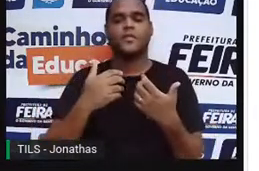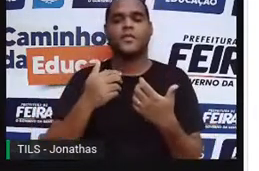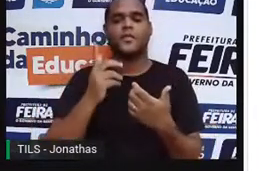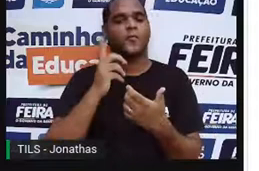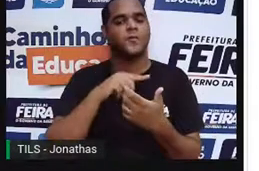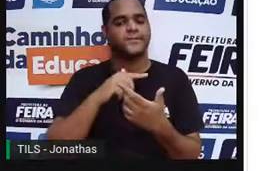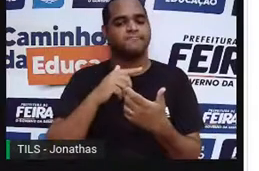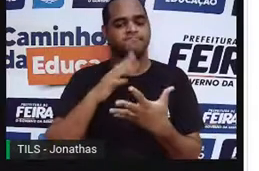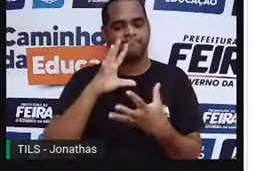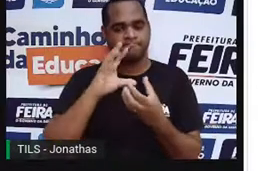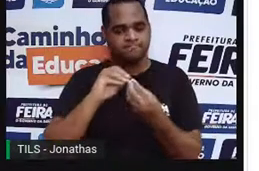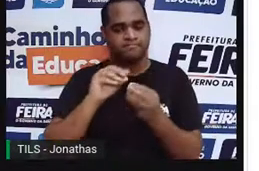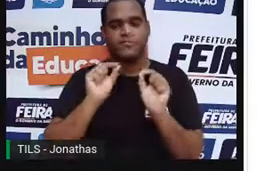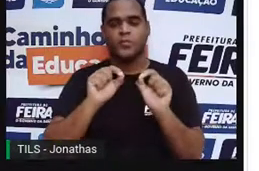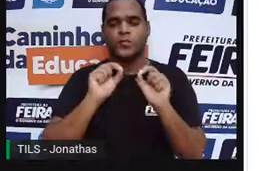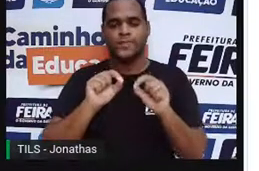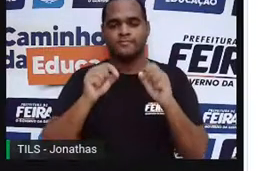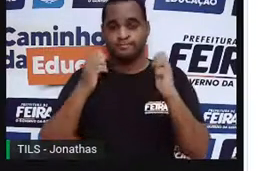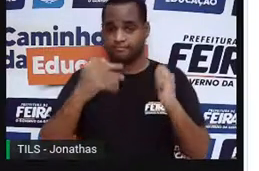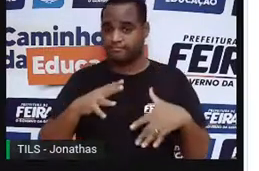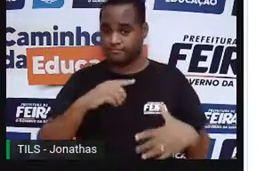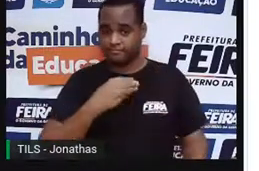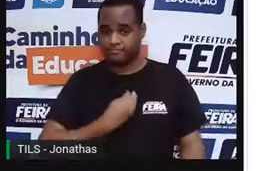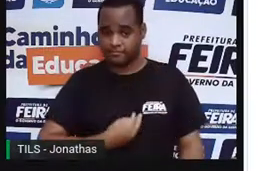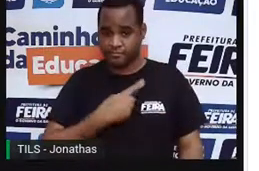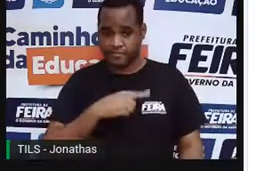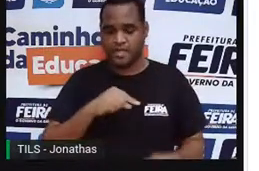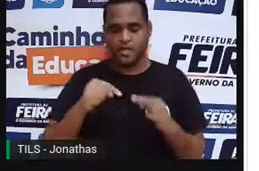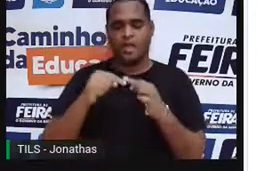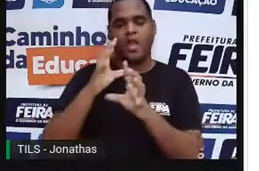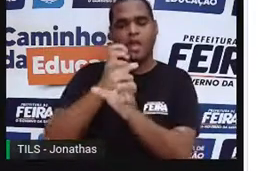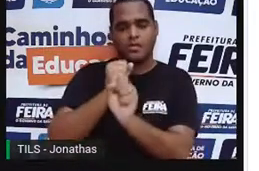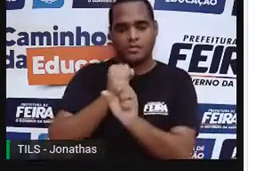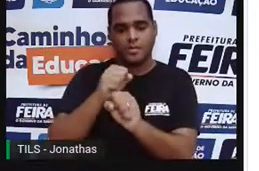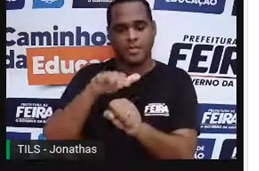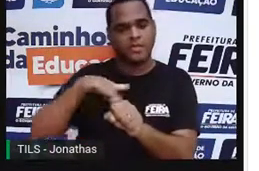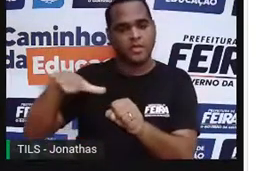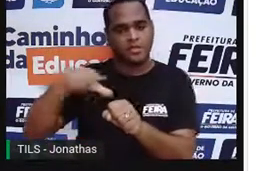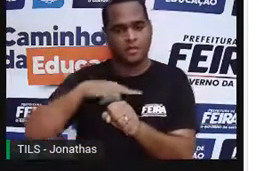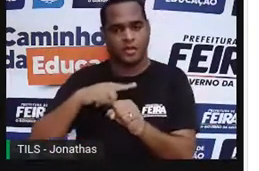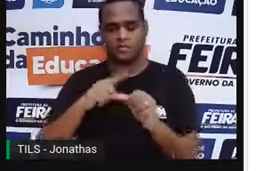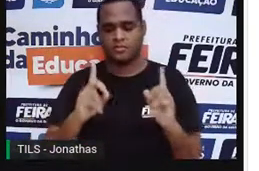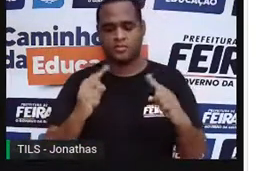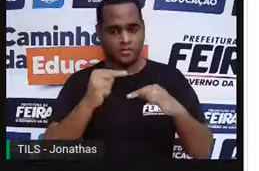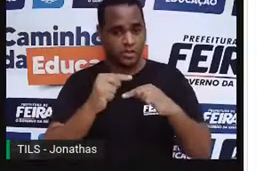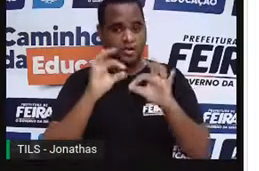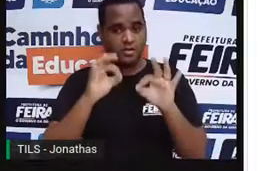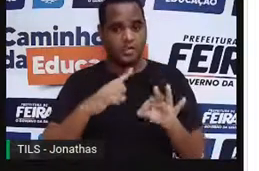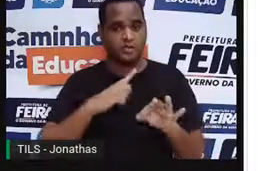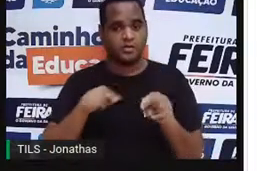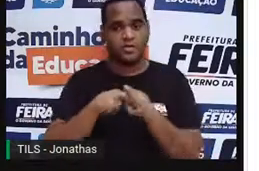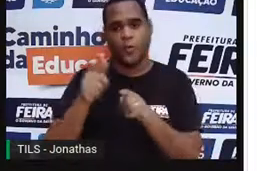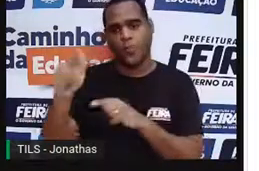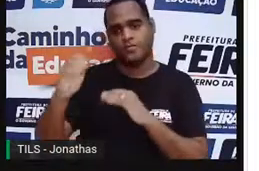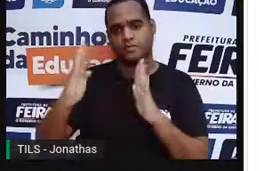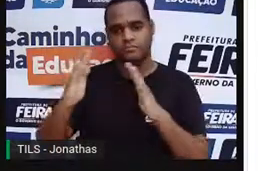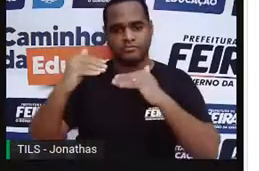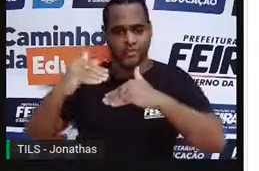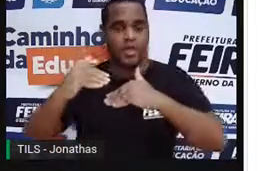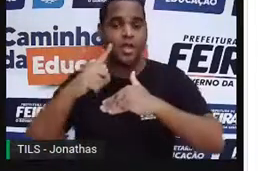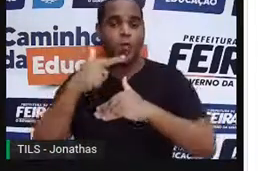entender Até aqui que a forma de calcular a área de um retângulo a área de um quadrado